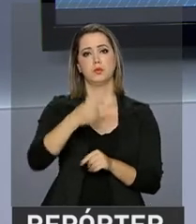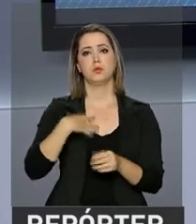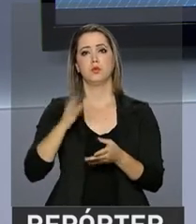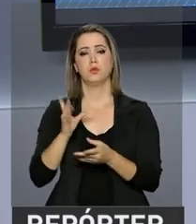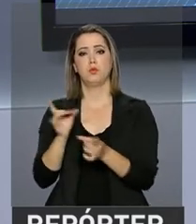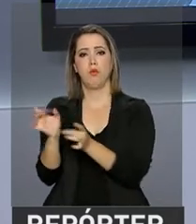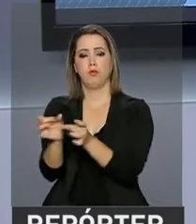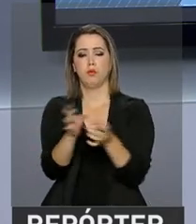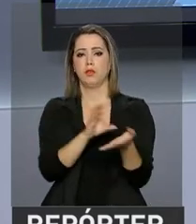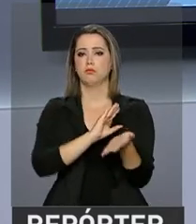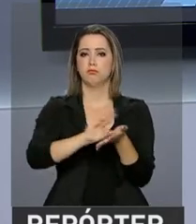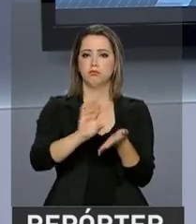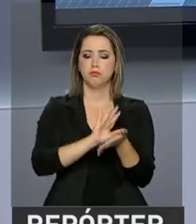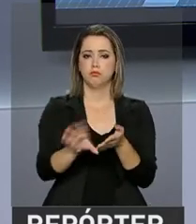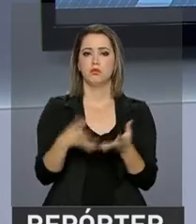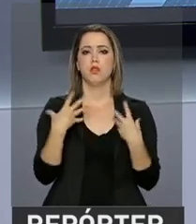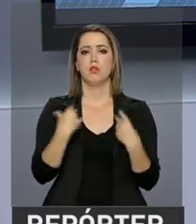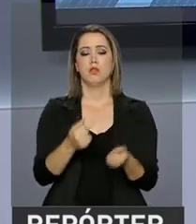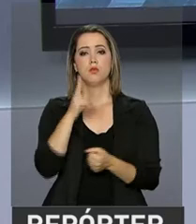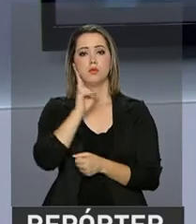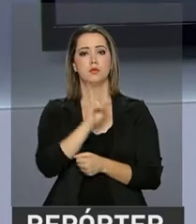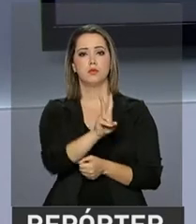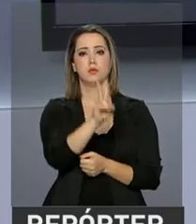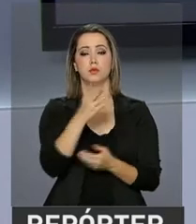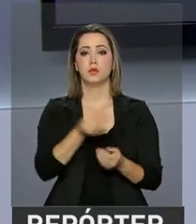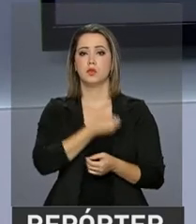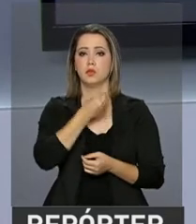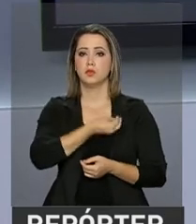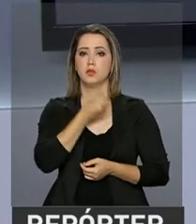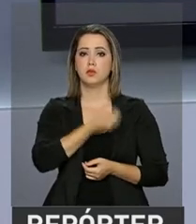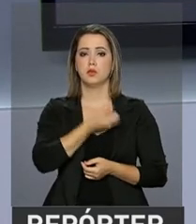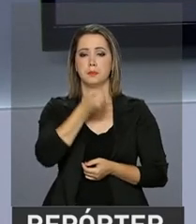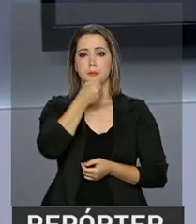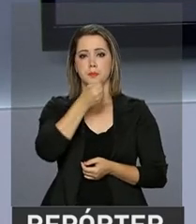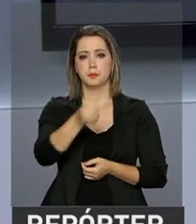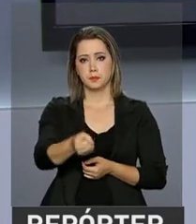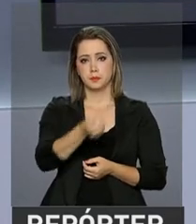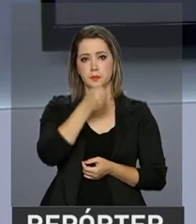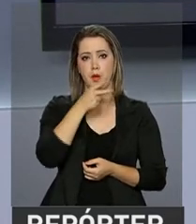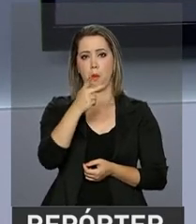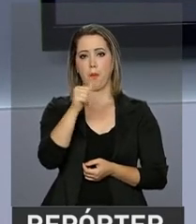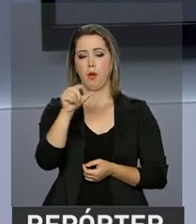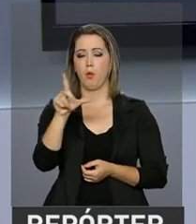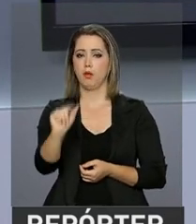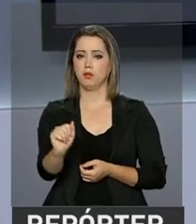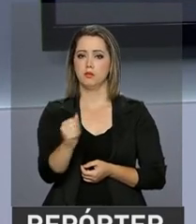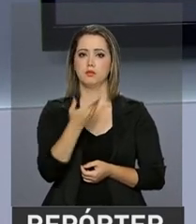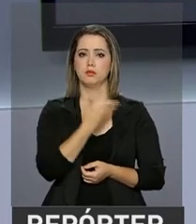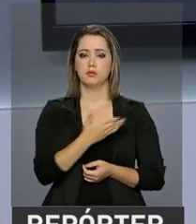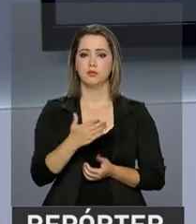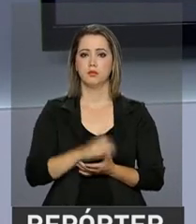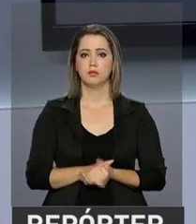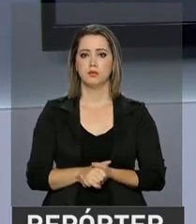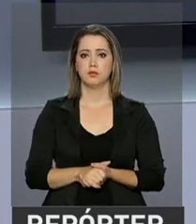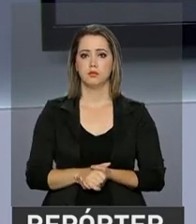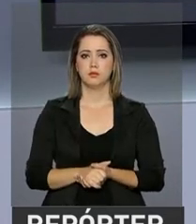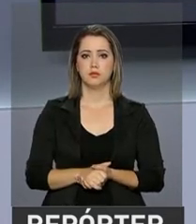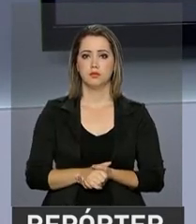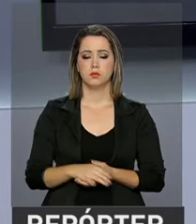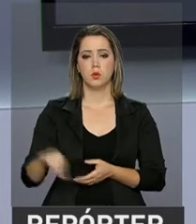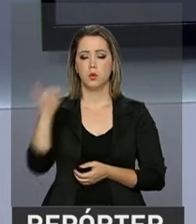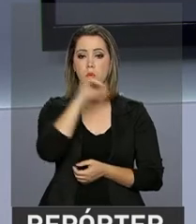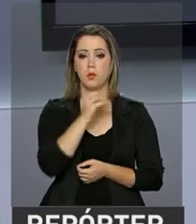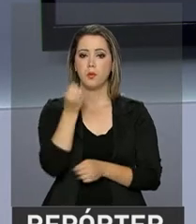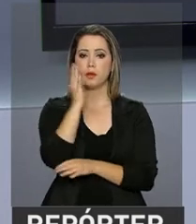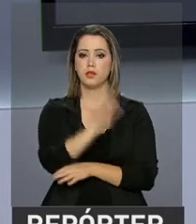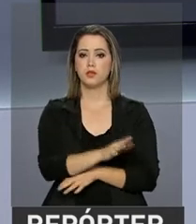e investimentos. Nós vamos então ao vivo até Washington, onde está a nossa correspondente Paola de Orte. Olá, Paola, boa